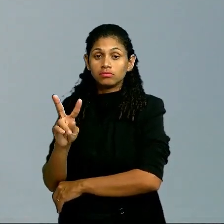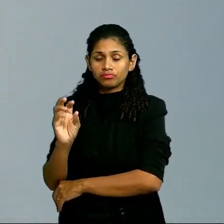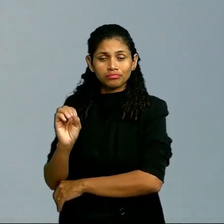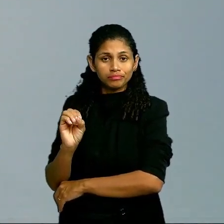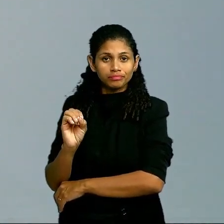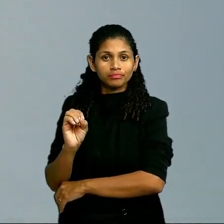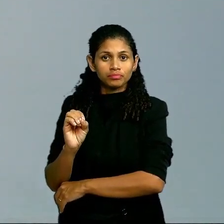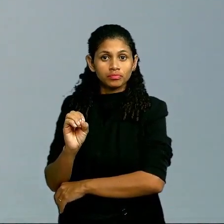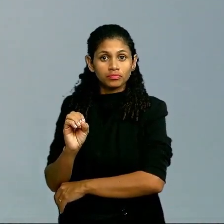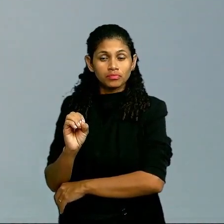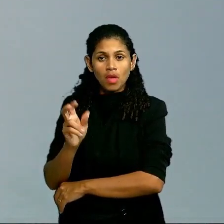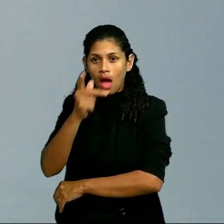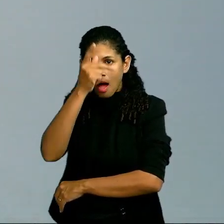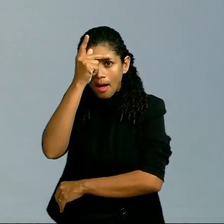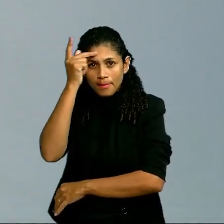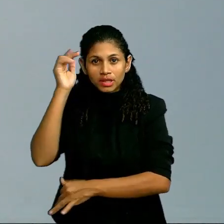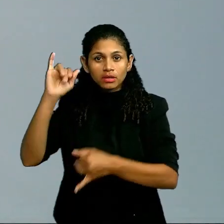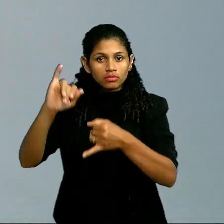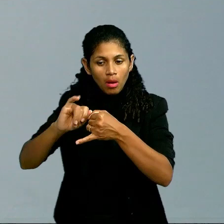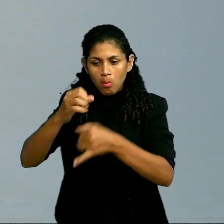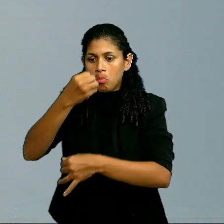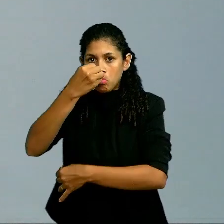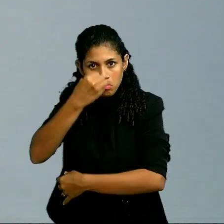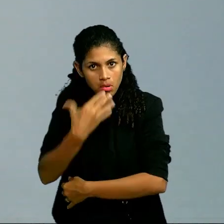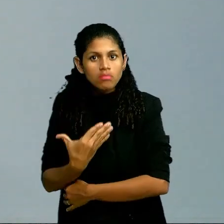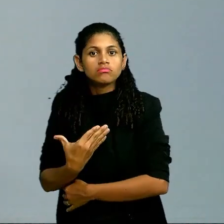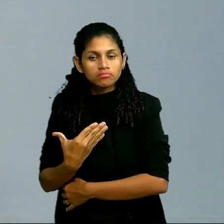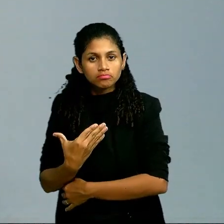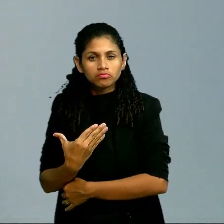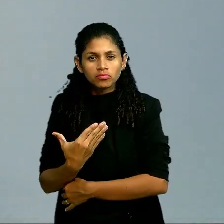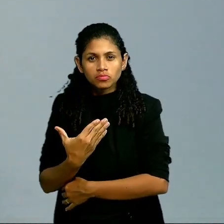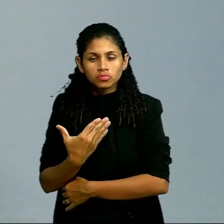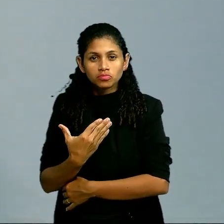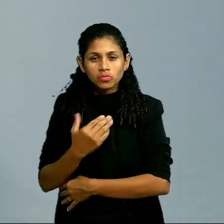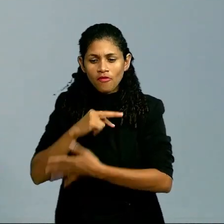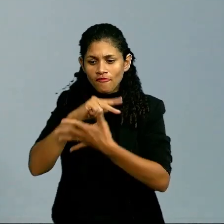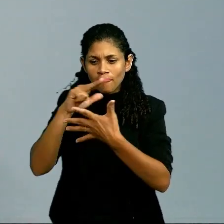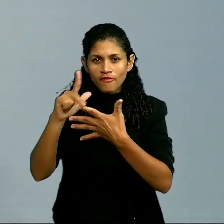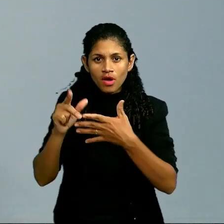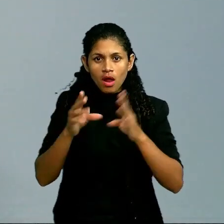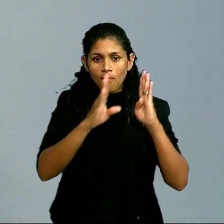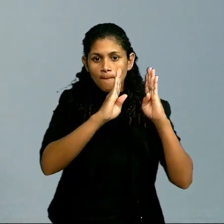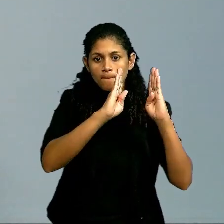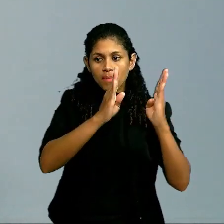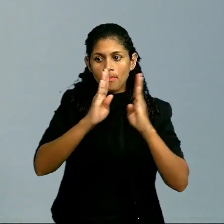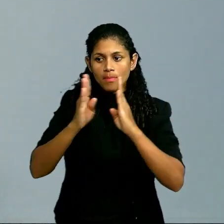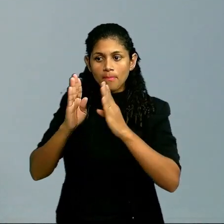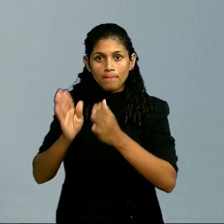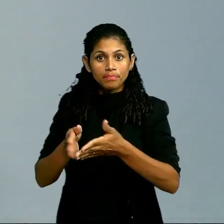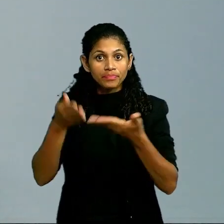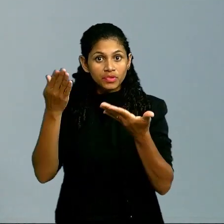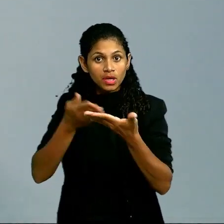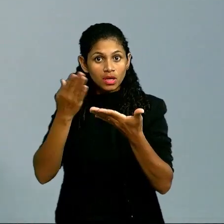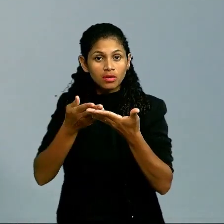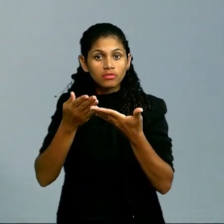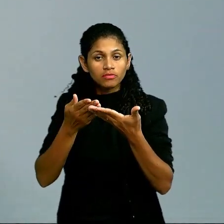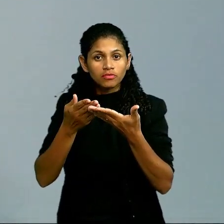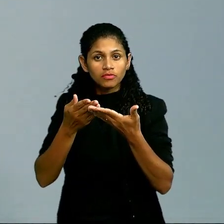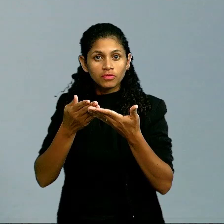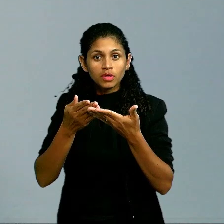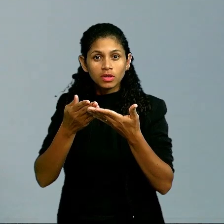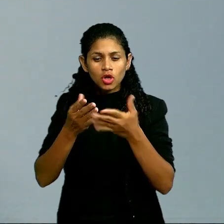gênio. Vários livros numa biblioteca, ele montou uma poltrona. Só que essa poltrona, ela